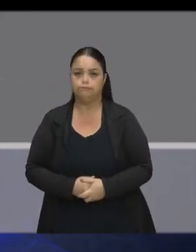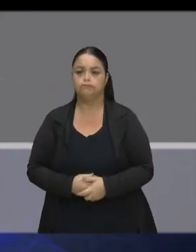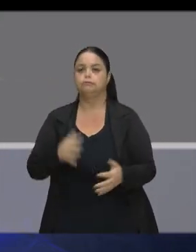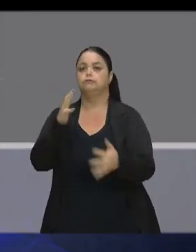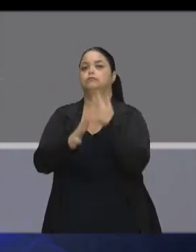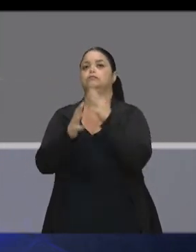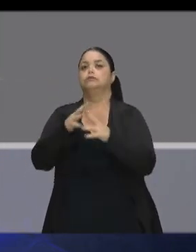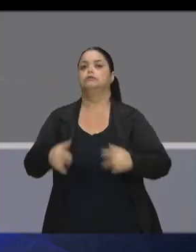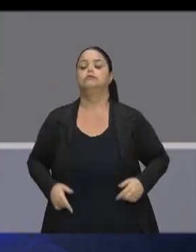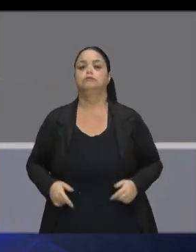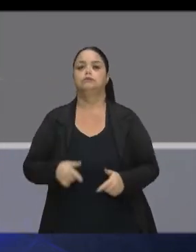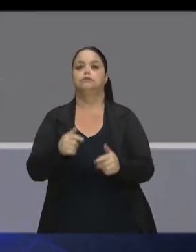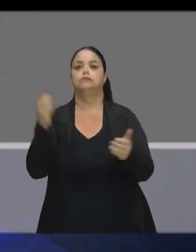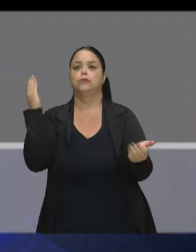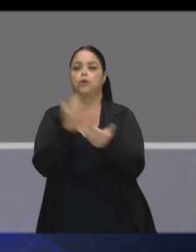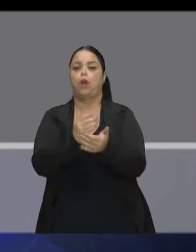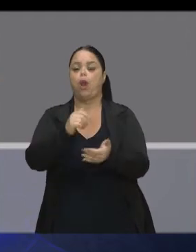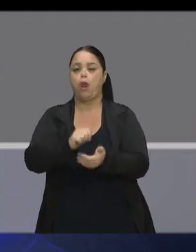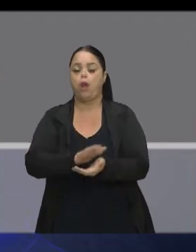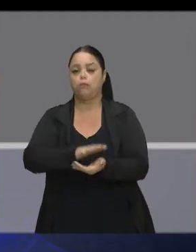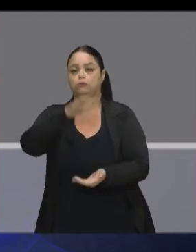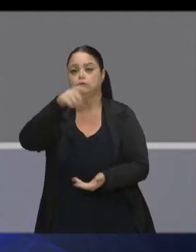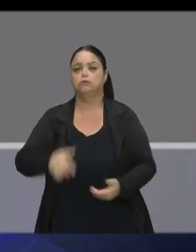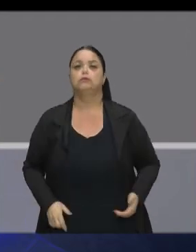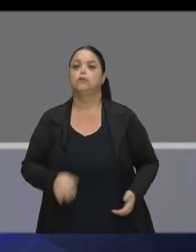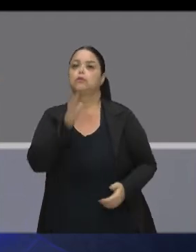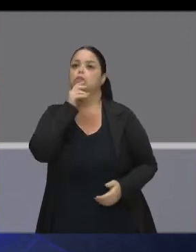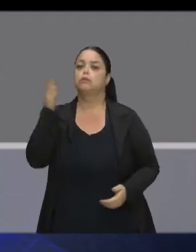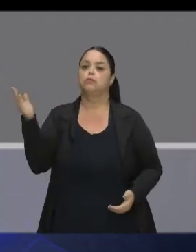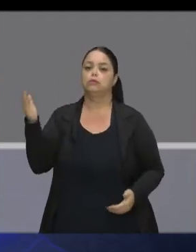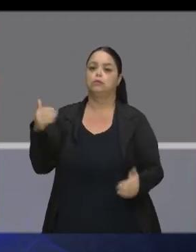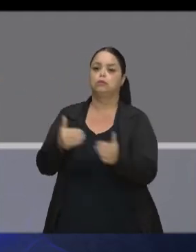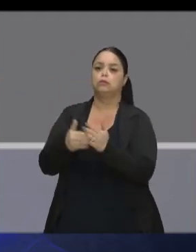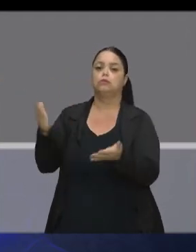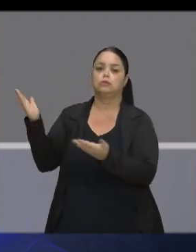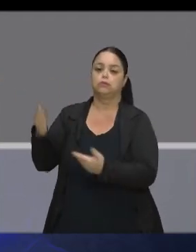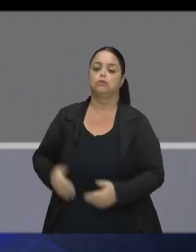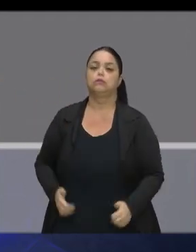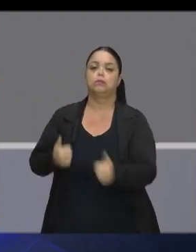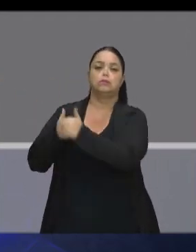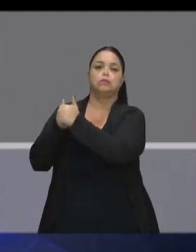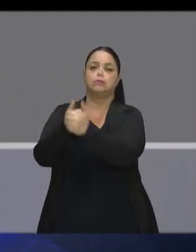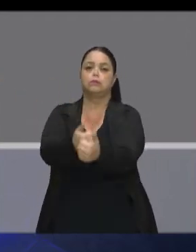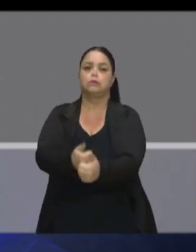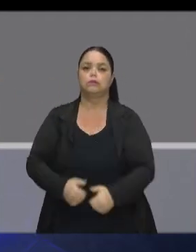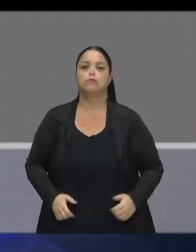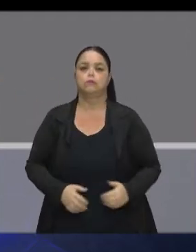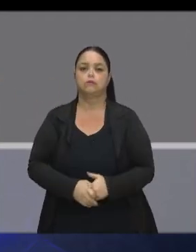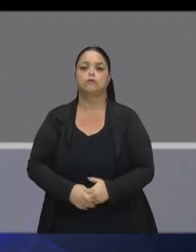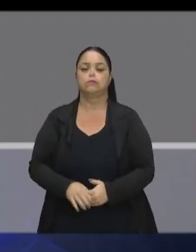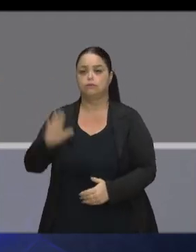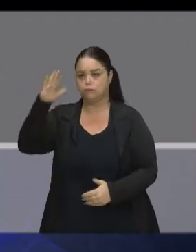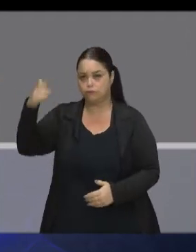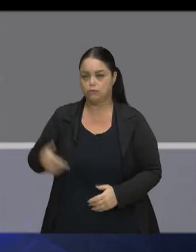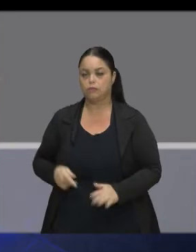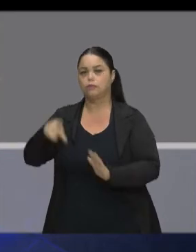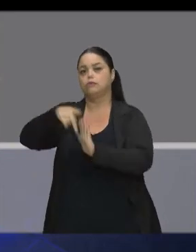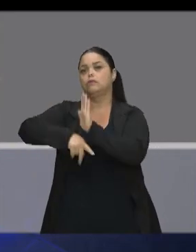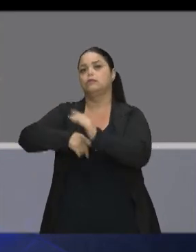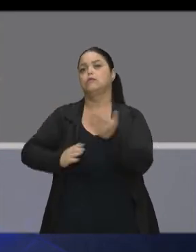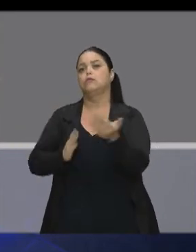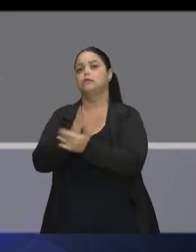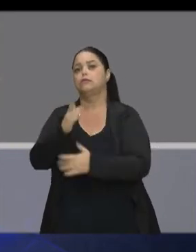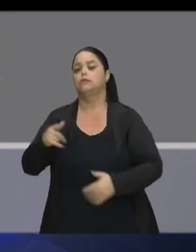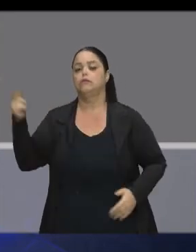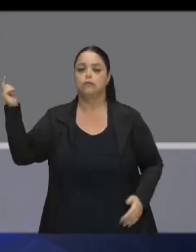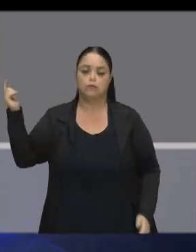complicada para a questão dos processos, demorou um pouquinho, mas está aí até agora para acompanhar esse projeto de lei, para ser